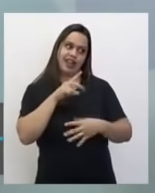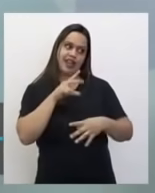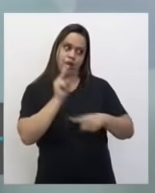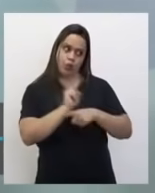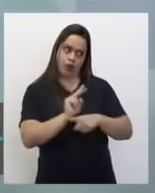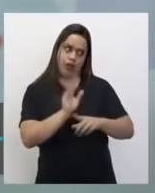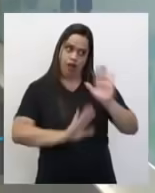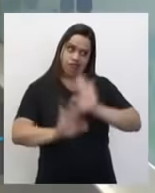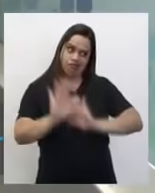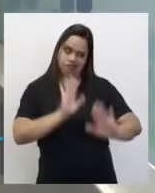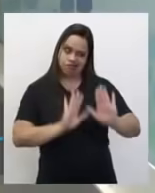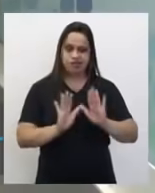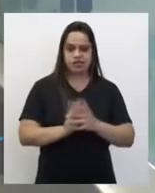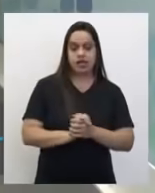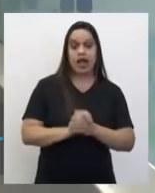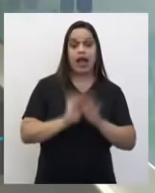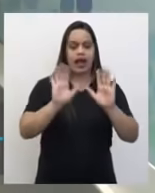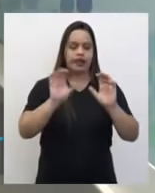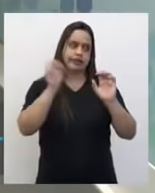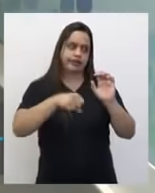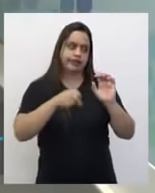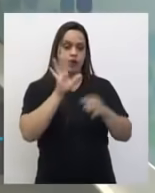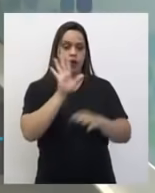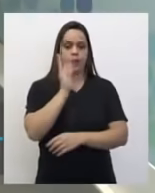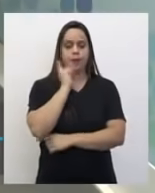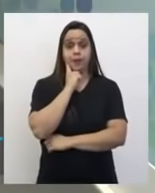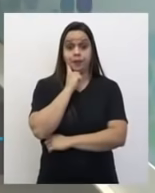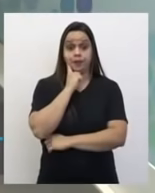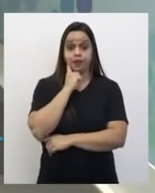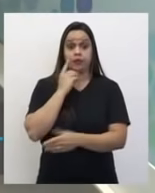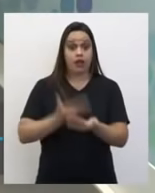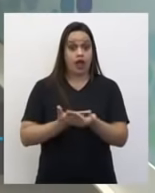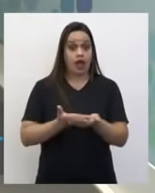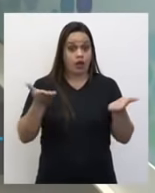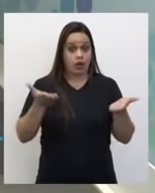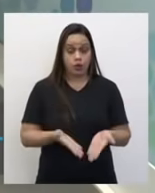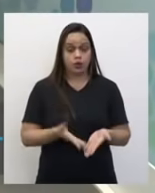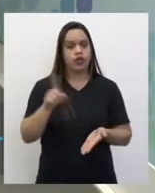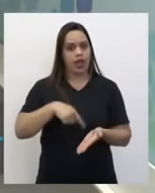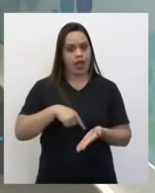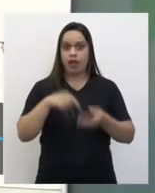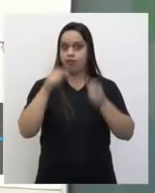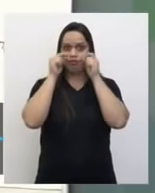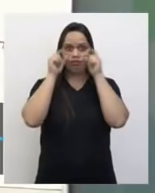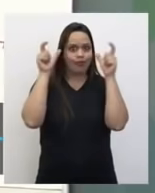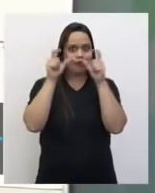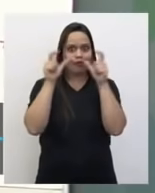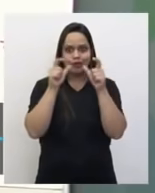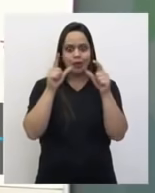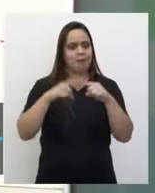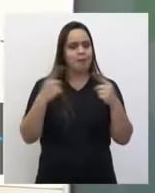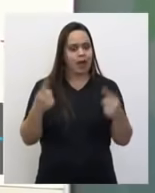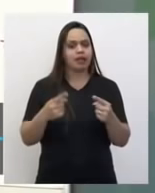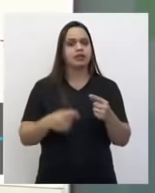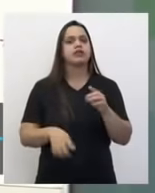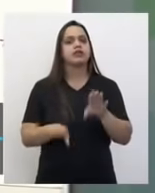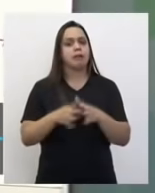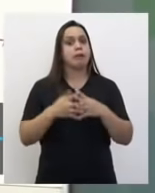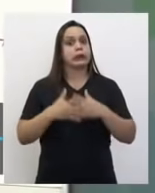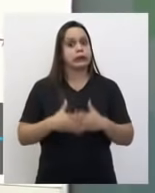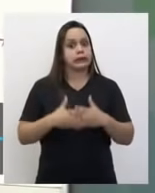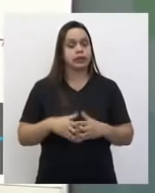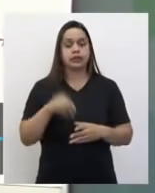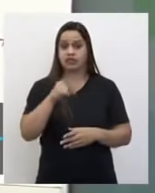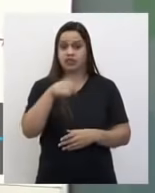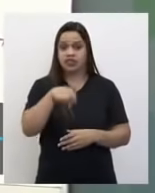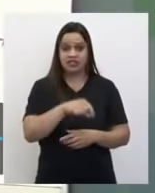lá? Ah, sim. Ó, gente, é, essa aula é muito interessante, mas ao mesmo tempo ela também é meio complexa. Se vocês ficarem nos